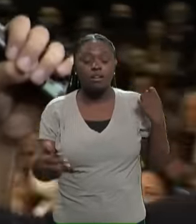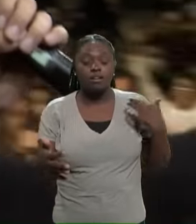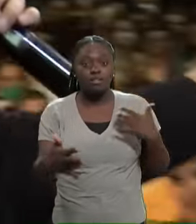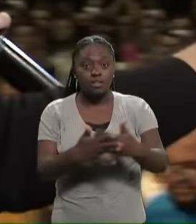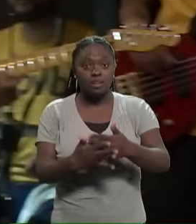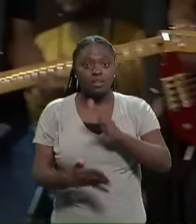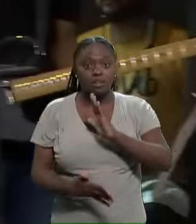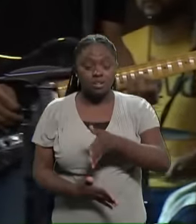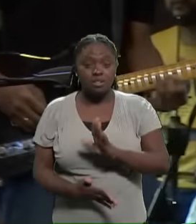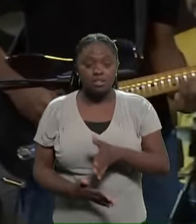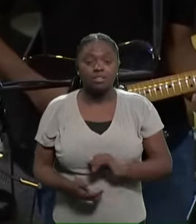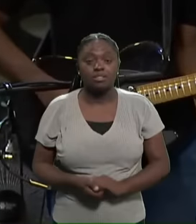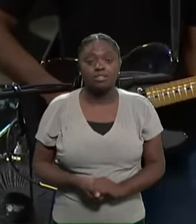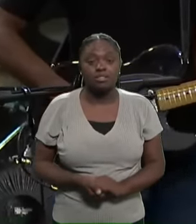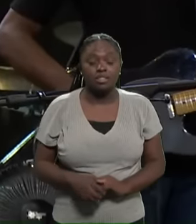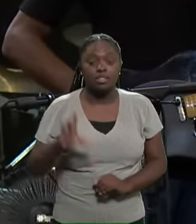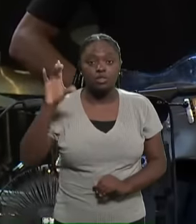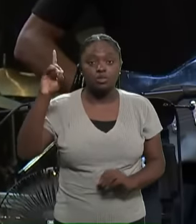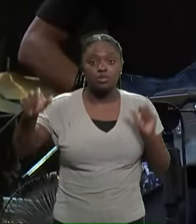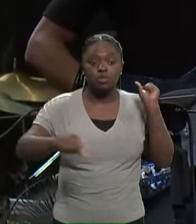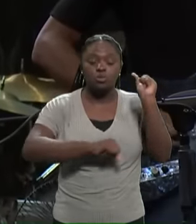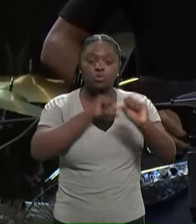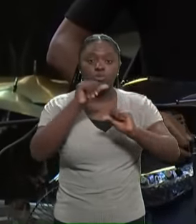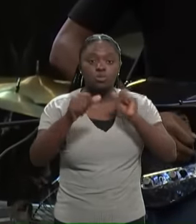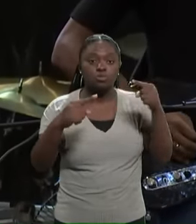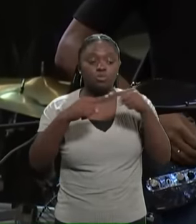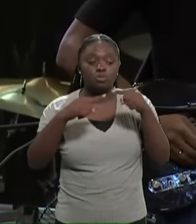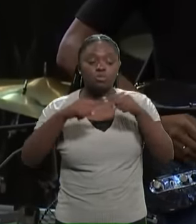E quando chega a tua hora, Deus muda o tipo de unção.